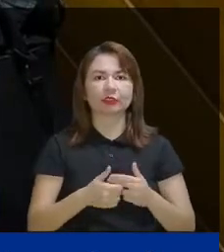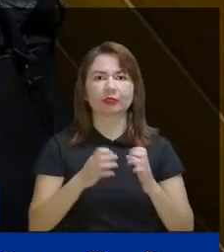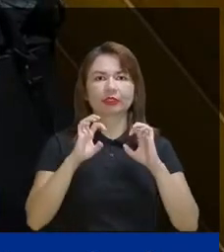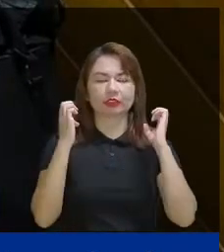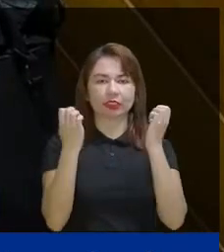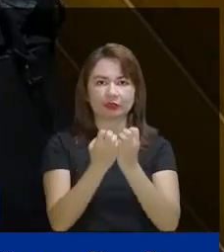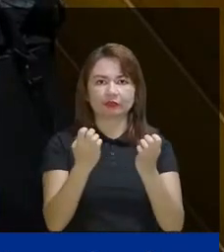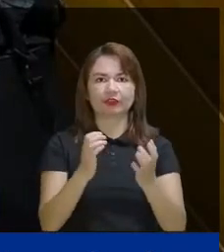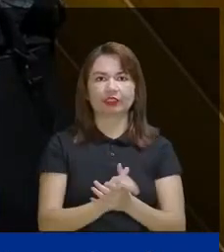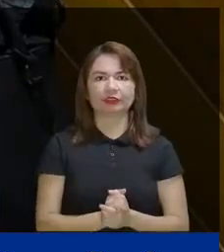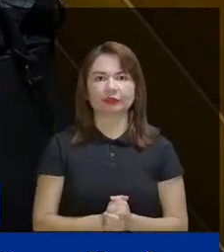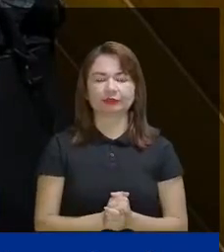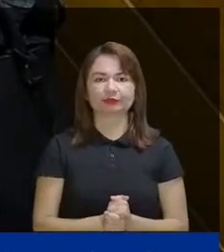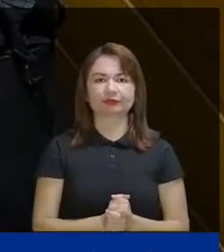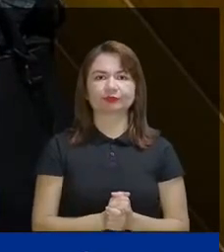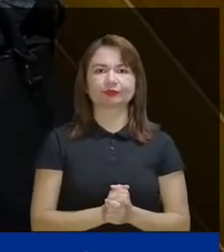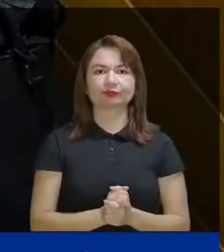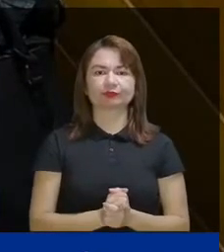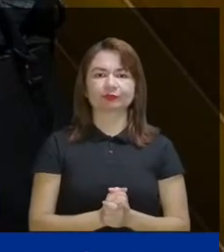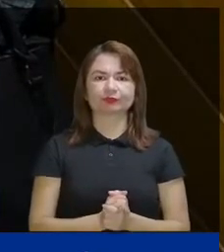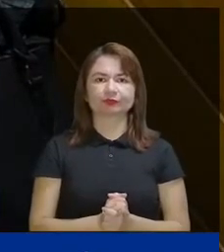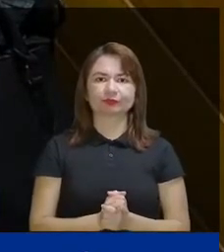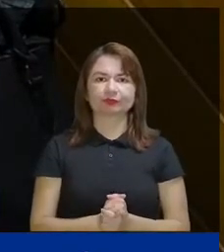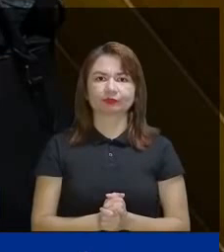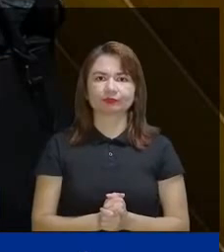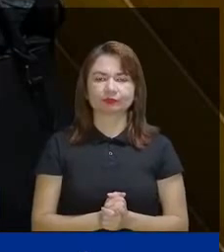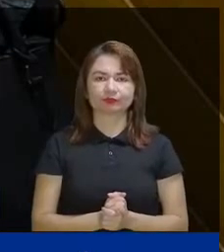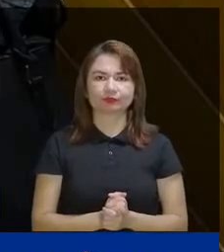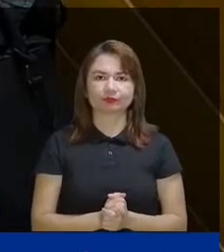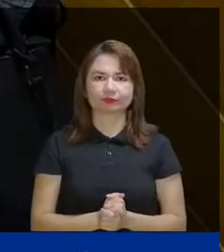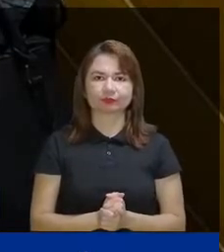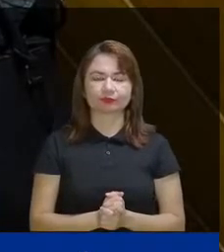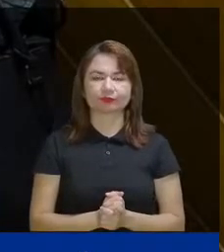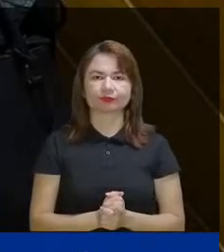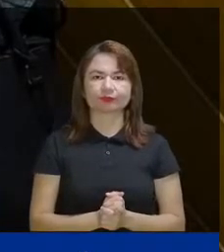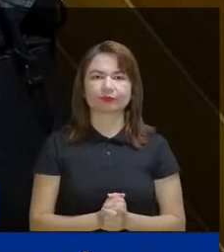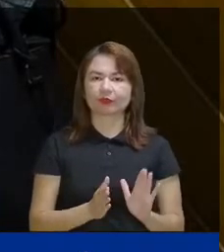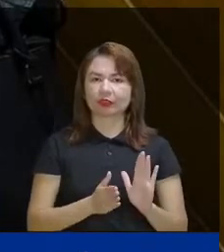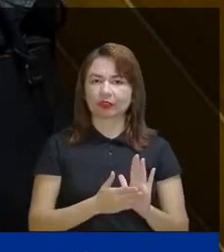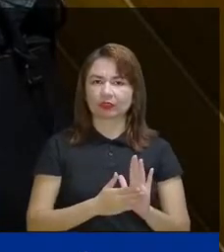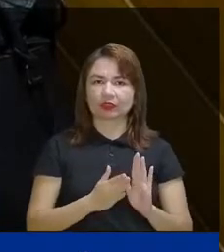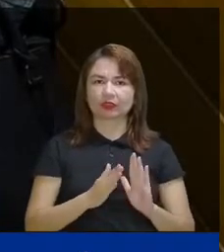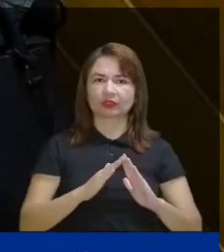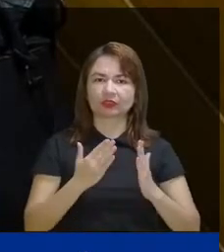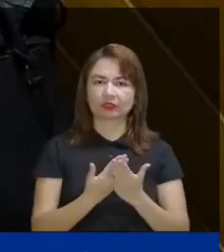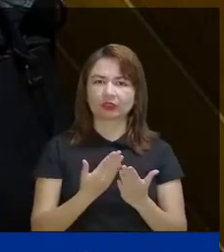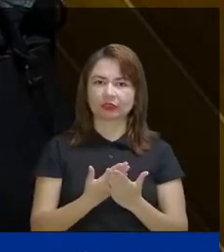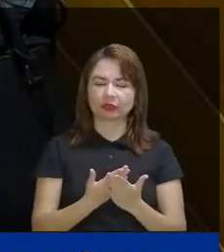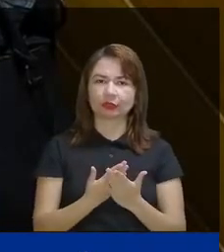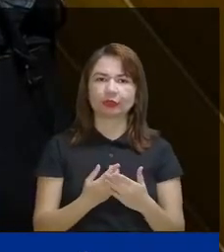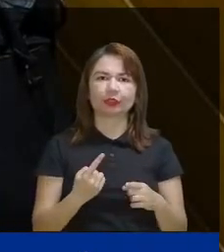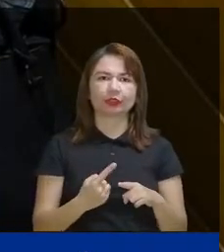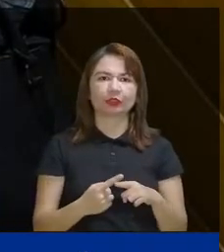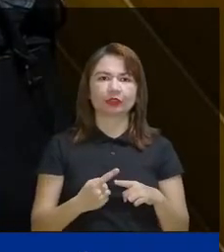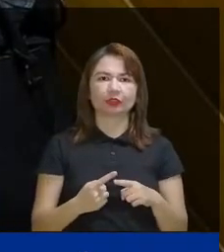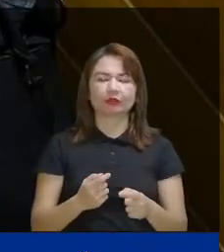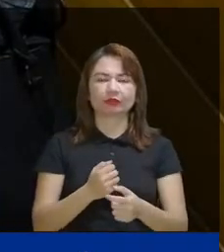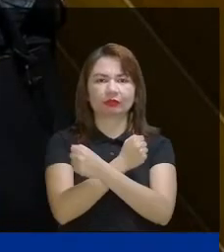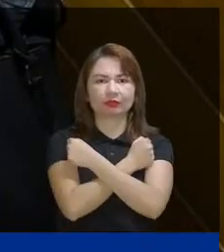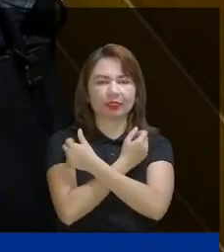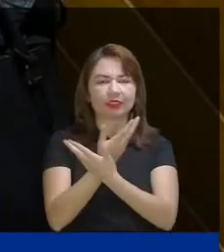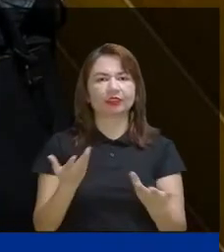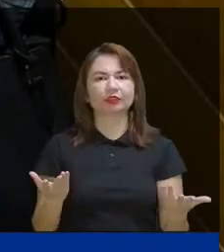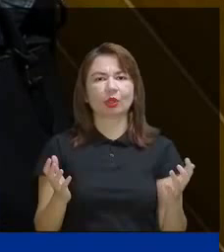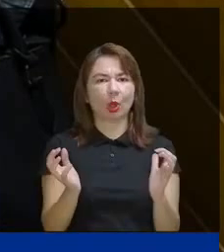evento realizado, pelo interesse, pela proposição da escola, que extensivo esse abraço a toda a